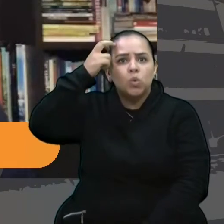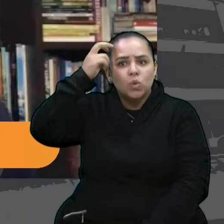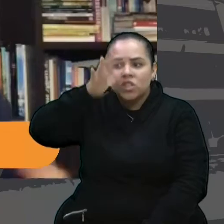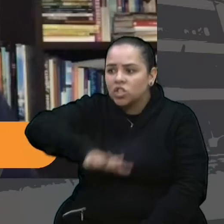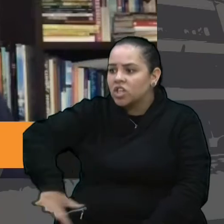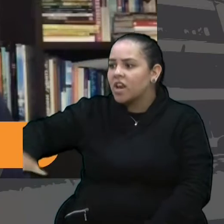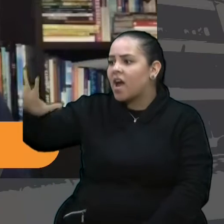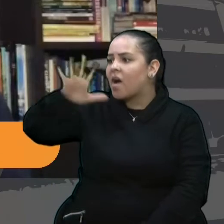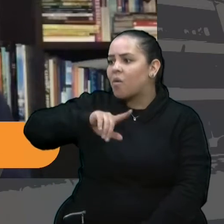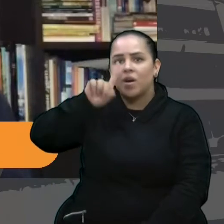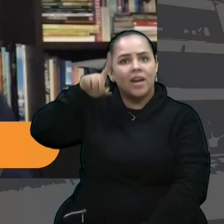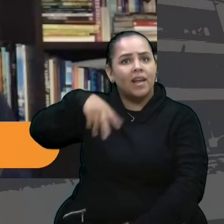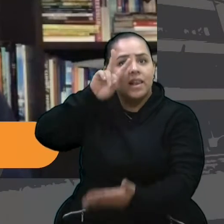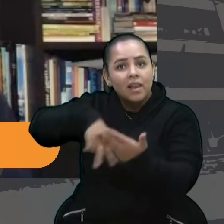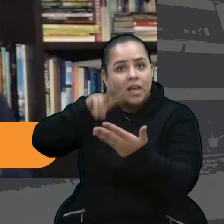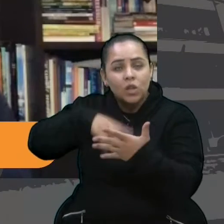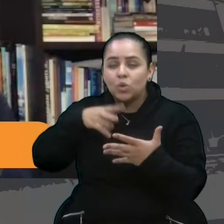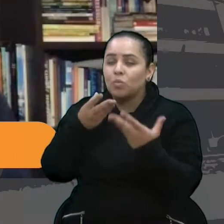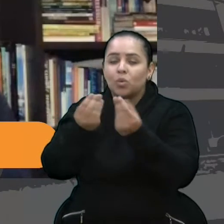Eu abandonei